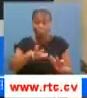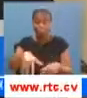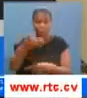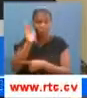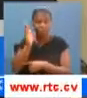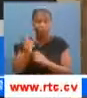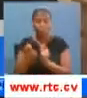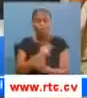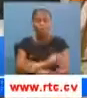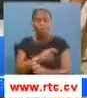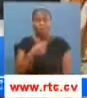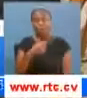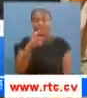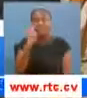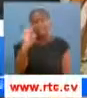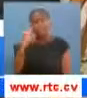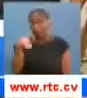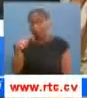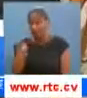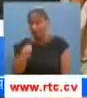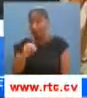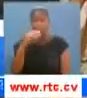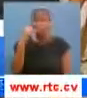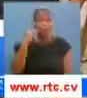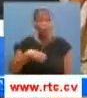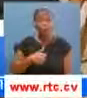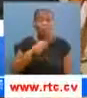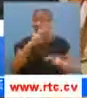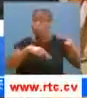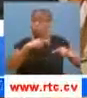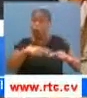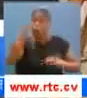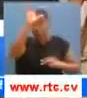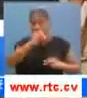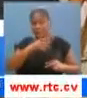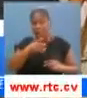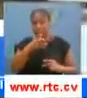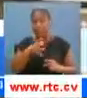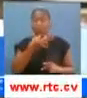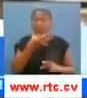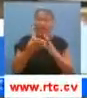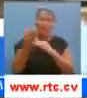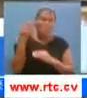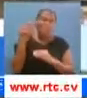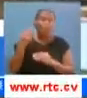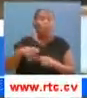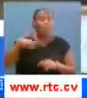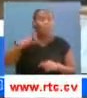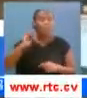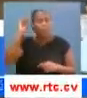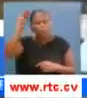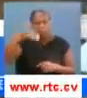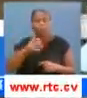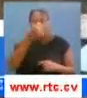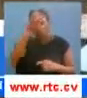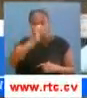dos TCMFs do BCV por títulos do Tesouro, o governador afirmou ter abordado por alto com o Presidente da República e que